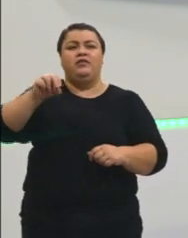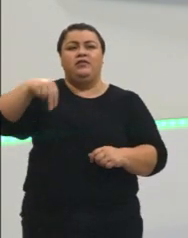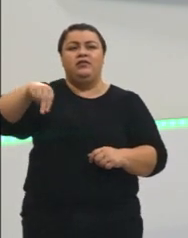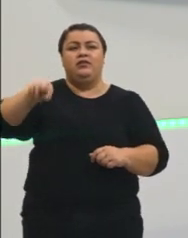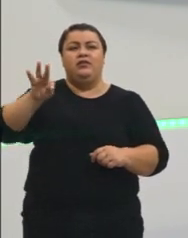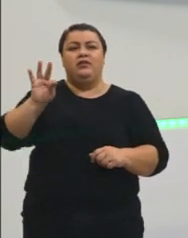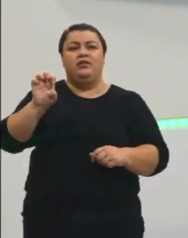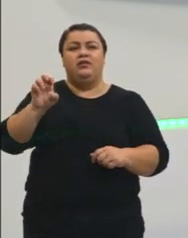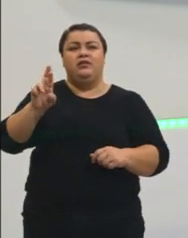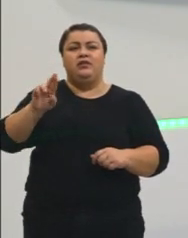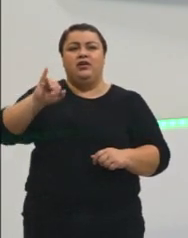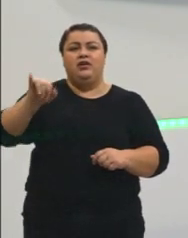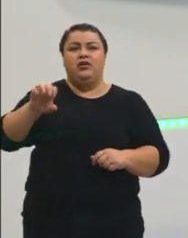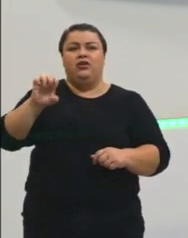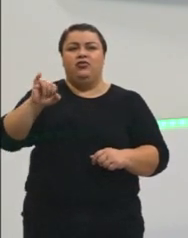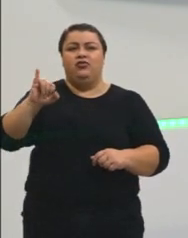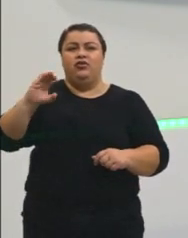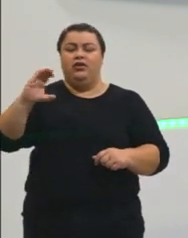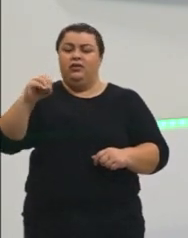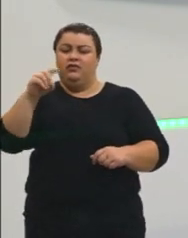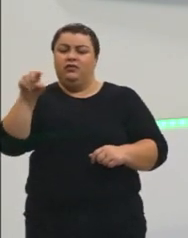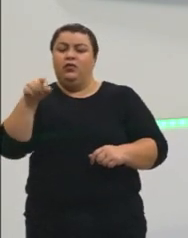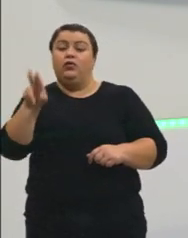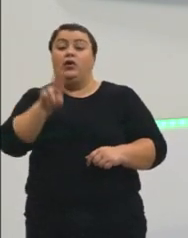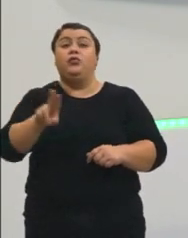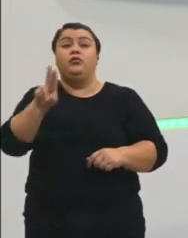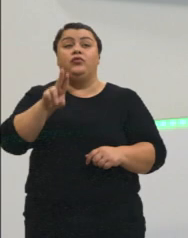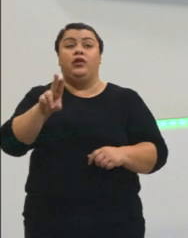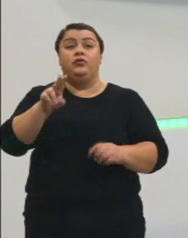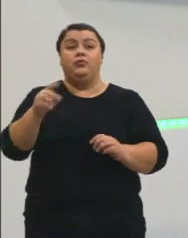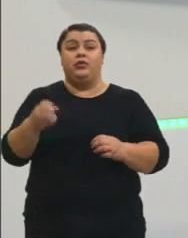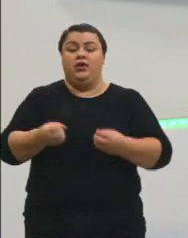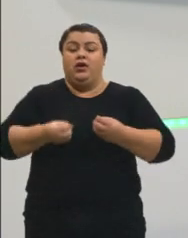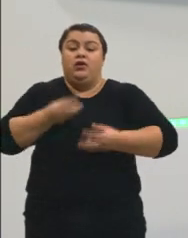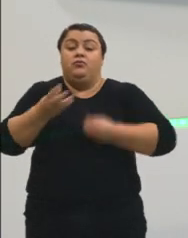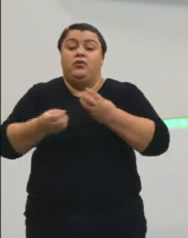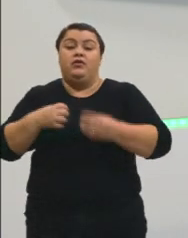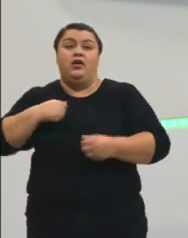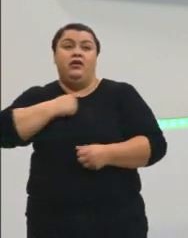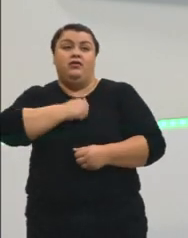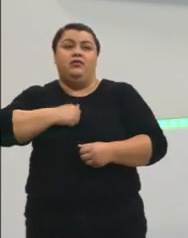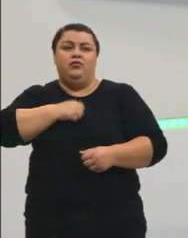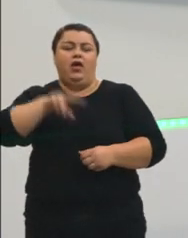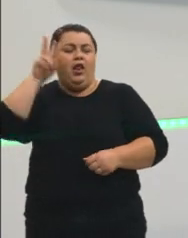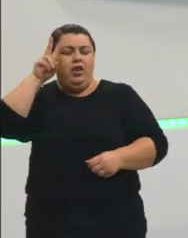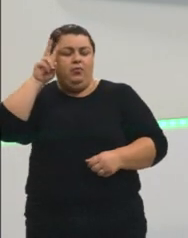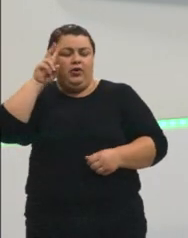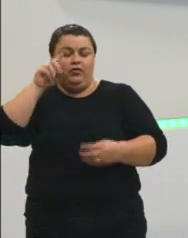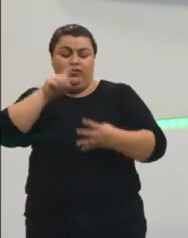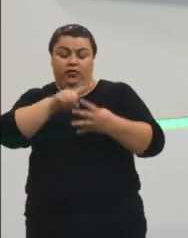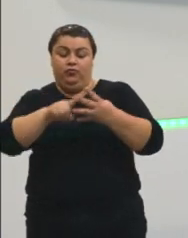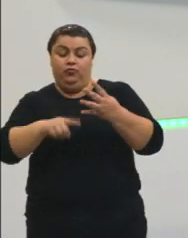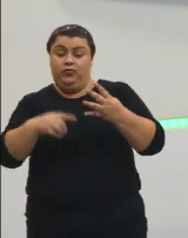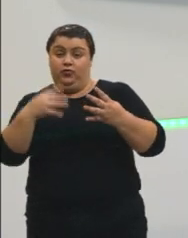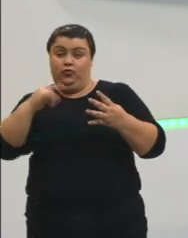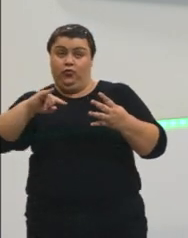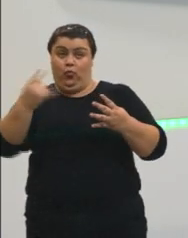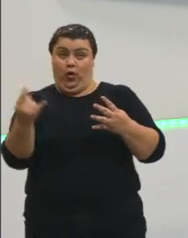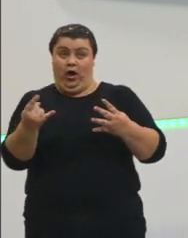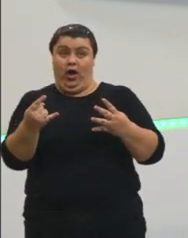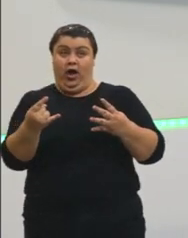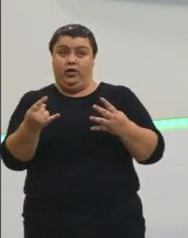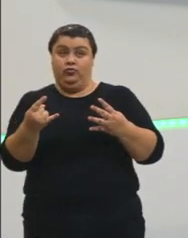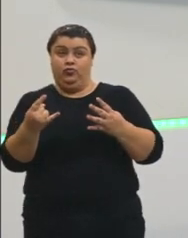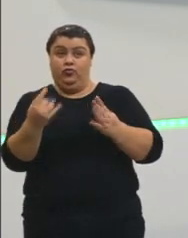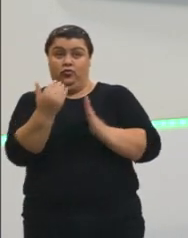né para expressar sentimentos Lembrando que essas últimas quatro classes aqui advérbio preposição